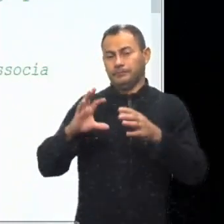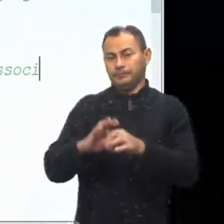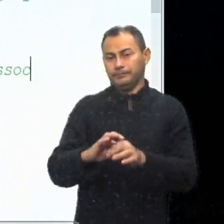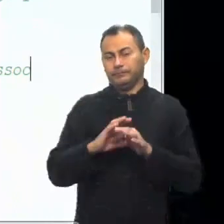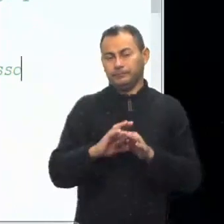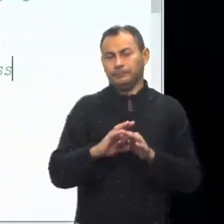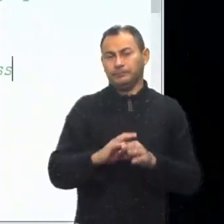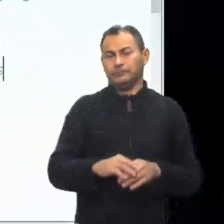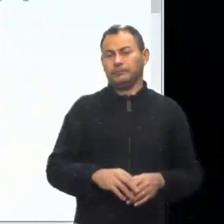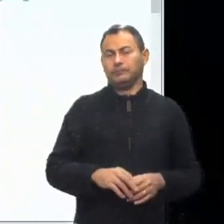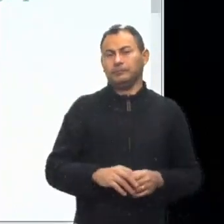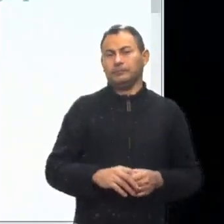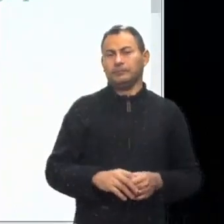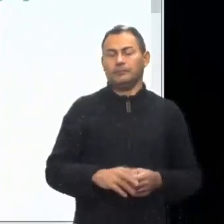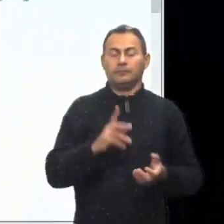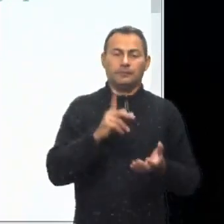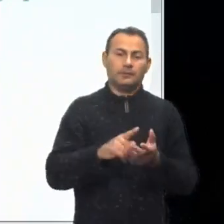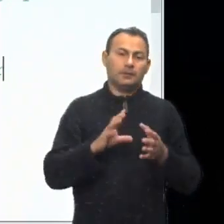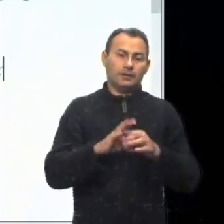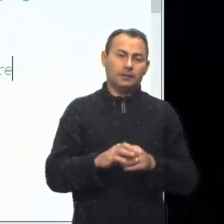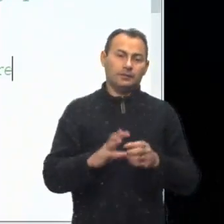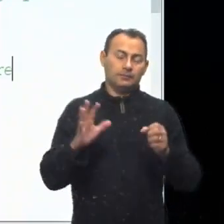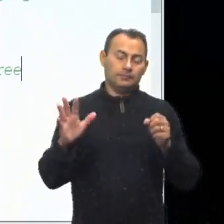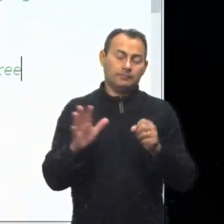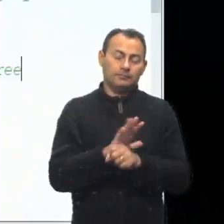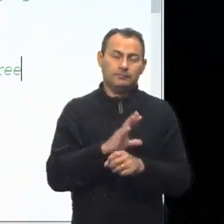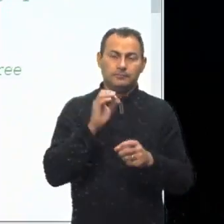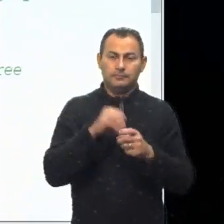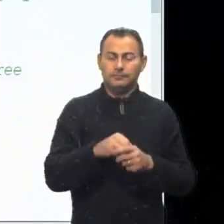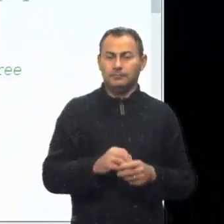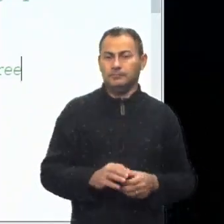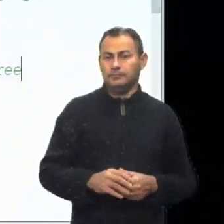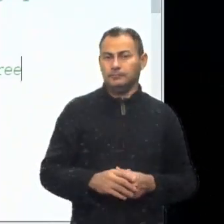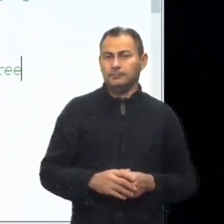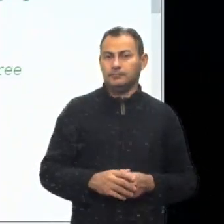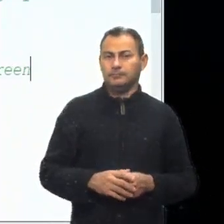associa, na verdade não, você preenche